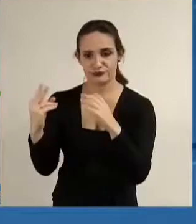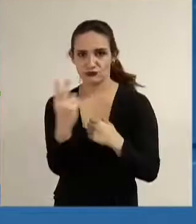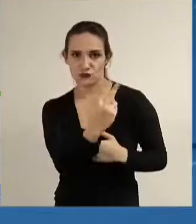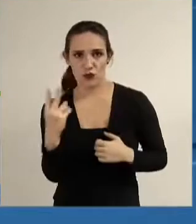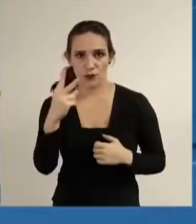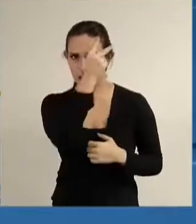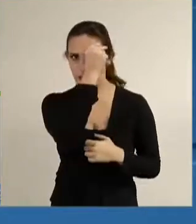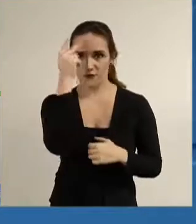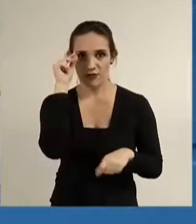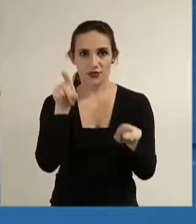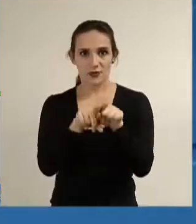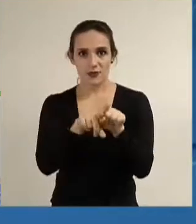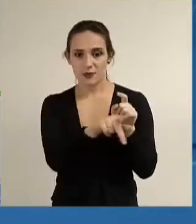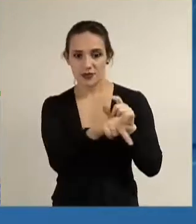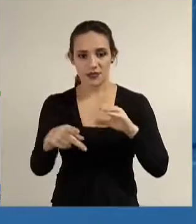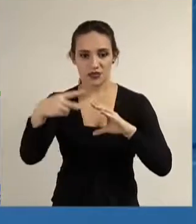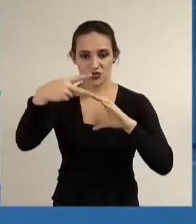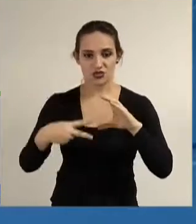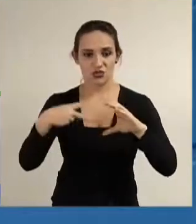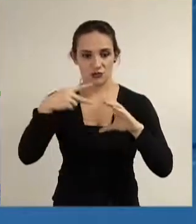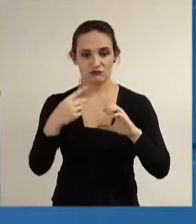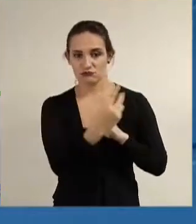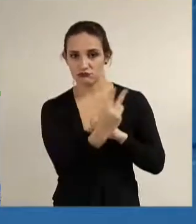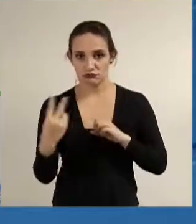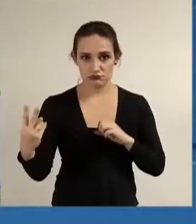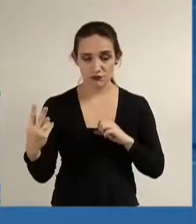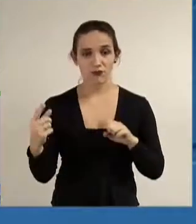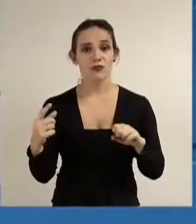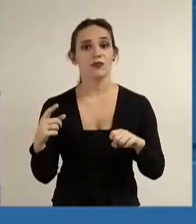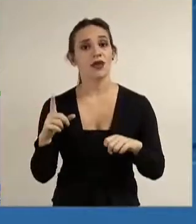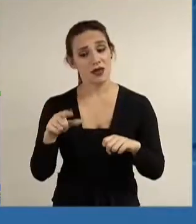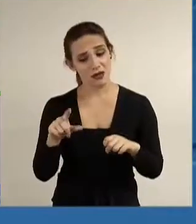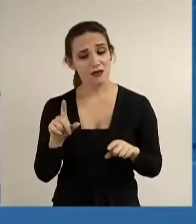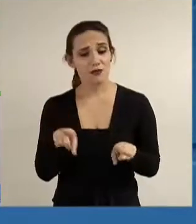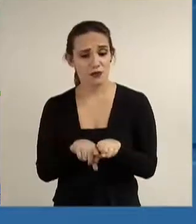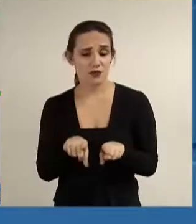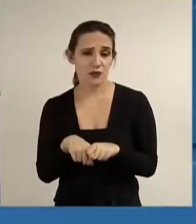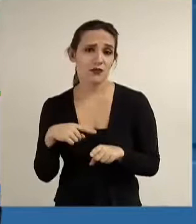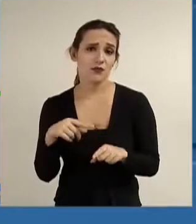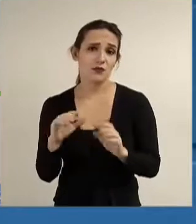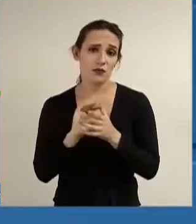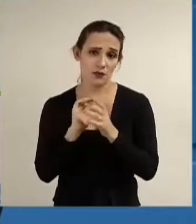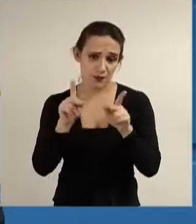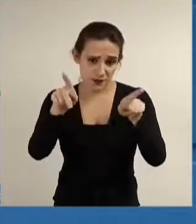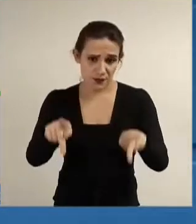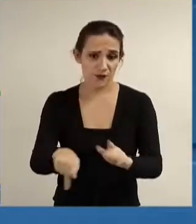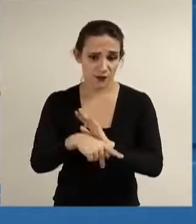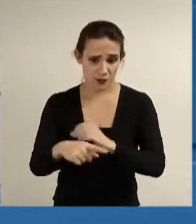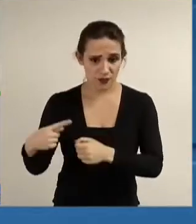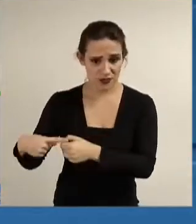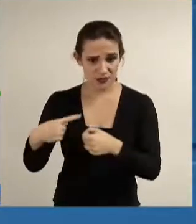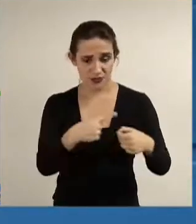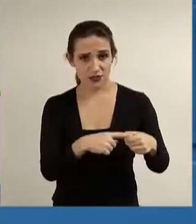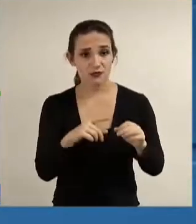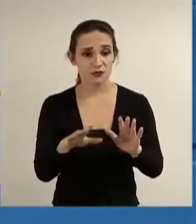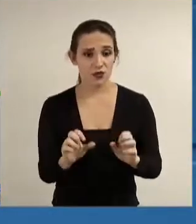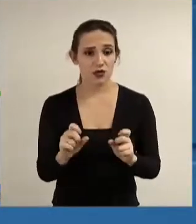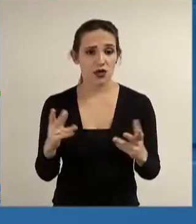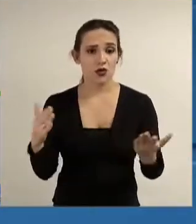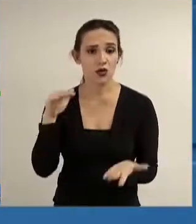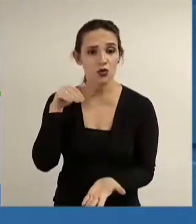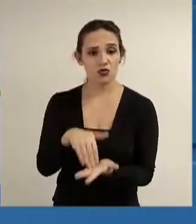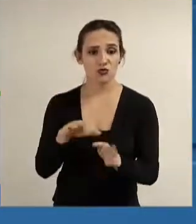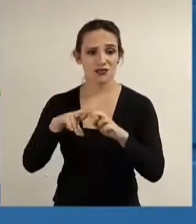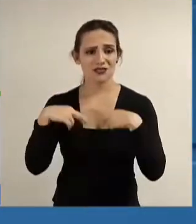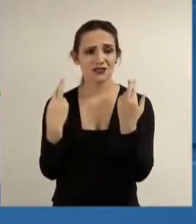municipais e ao presidente da Câmara, em nome da população daqueles dois municípios. E aproveitar, senhor presidente, a última sessão da semana